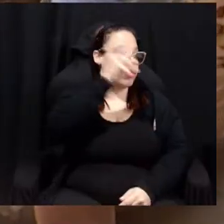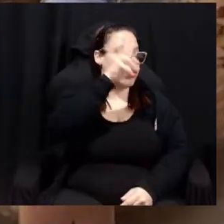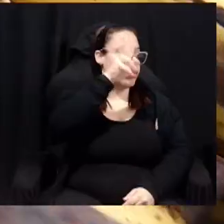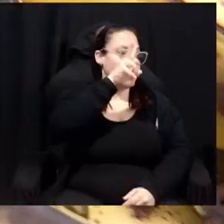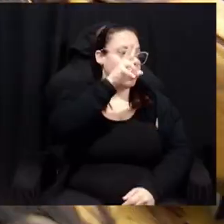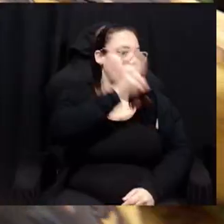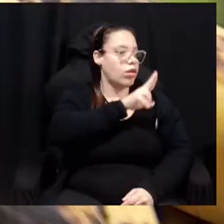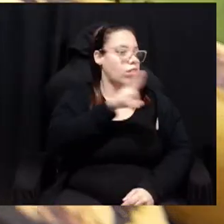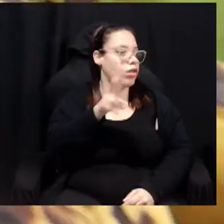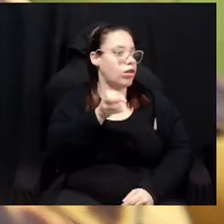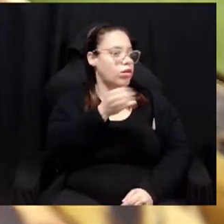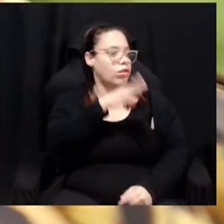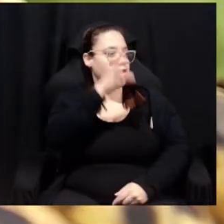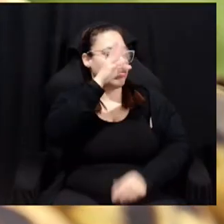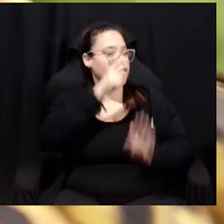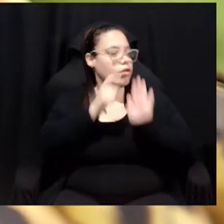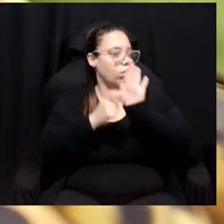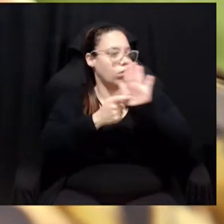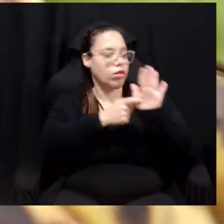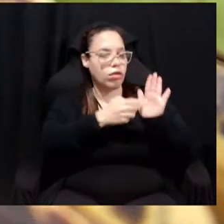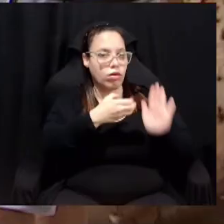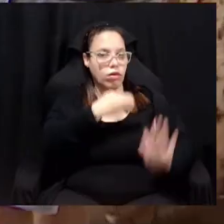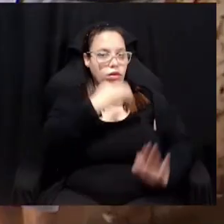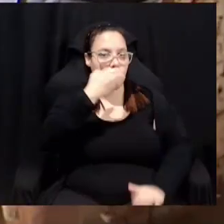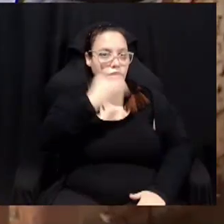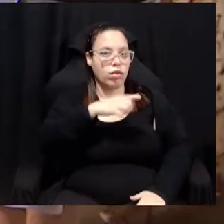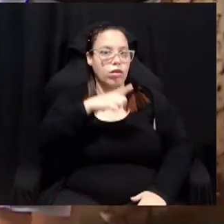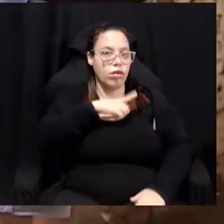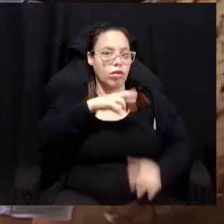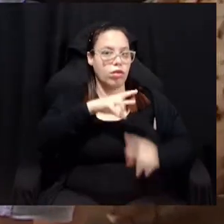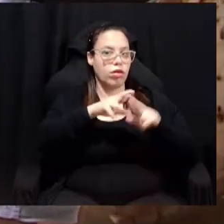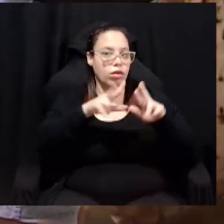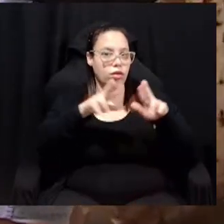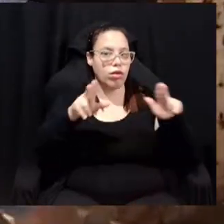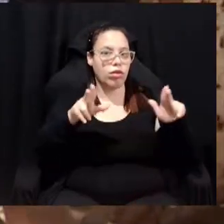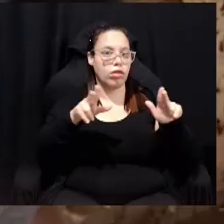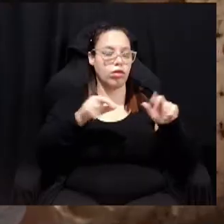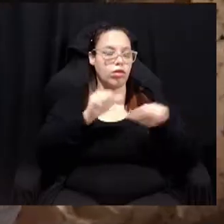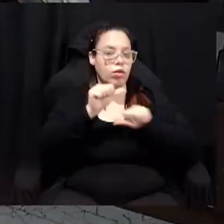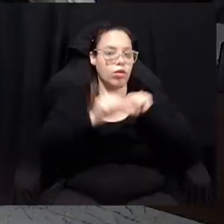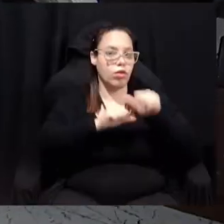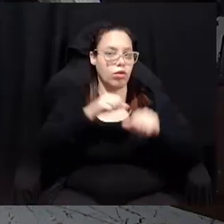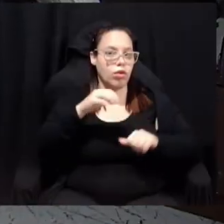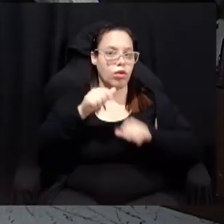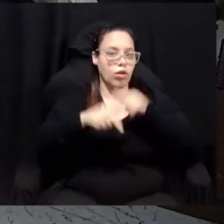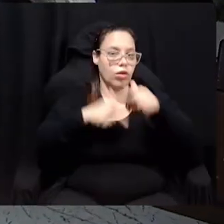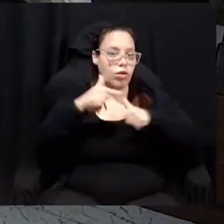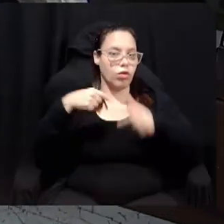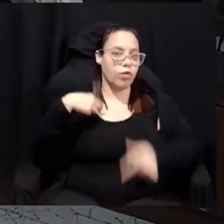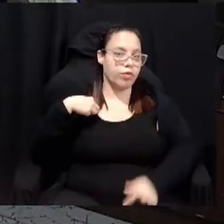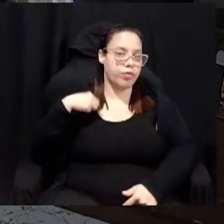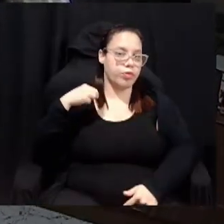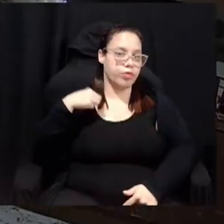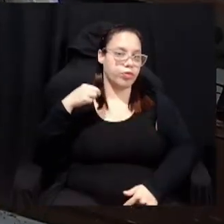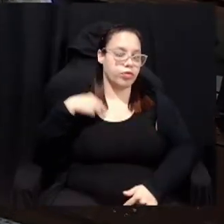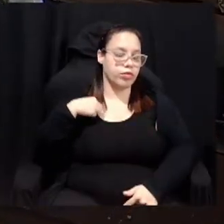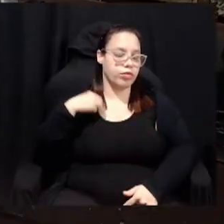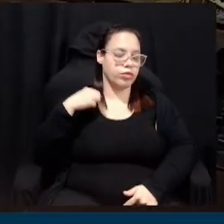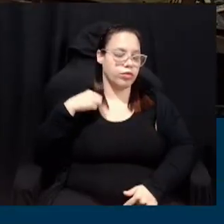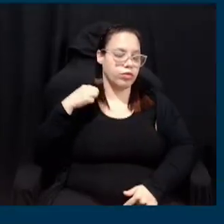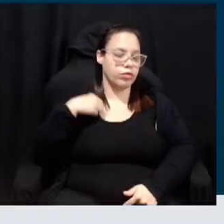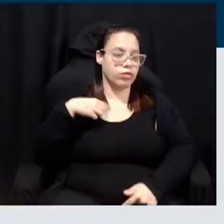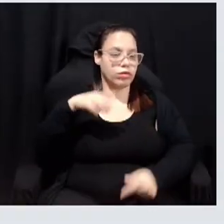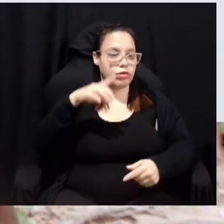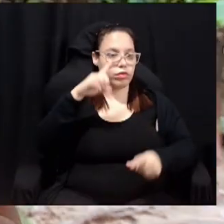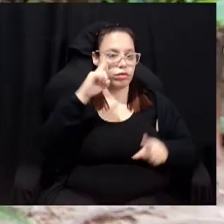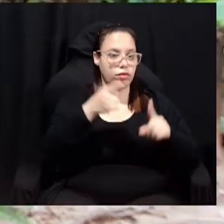de apresentar as frutas também mudou o trabalho voluntário que faz parte do propósito do negócio do